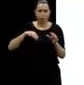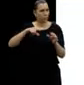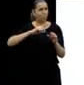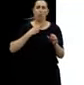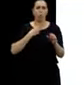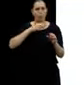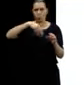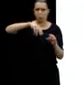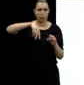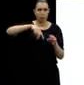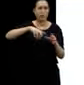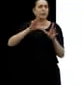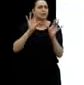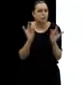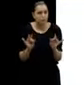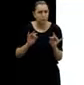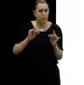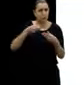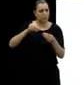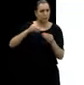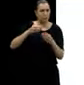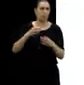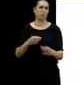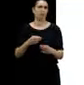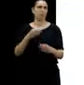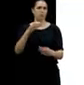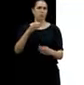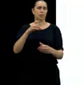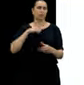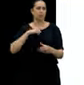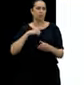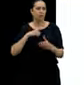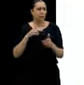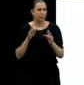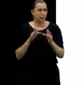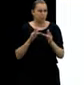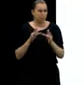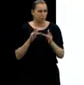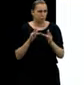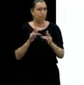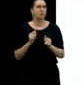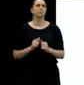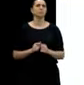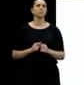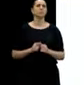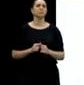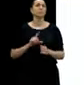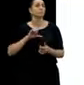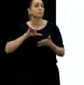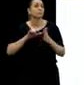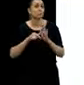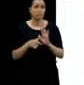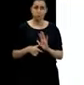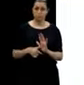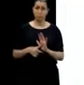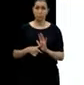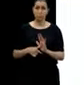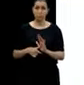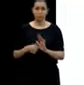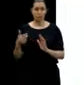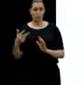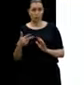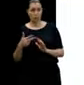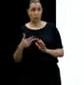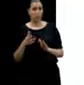boiando naquele meio. Ela precisa estar grudada ao plástico. Ela tem que ter essa afinidade com o plástico. E depois... a